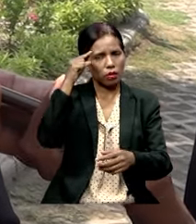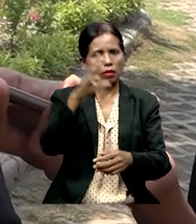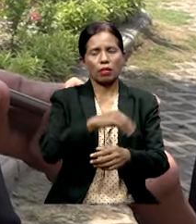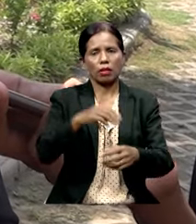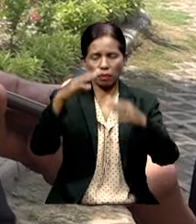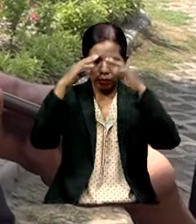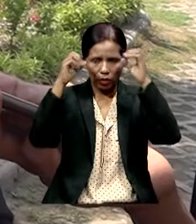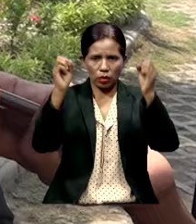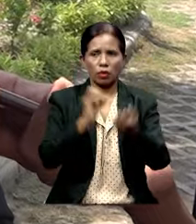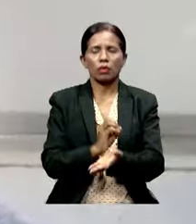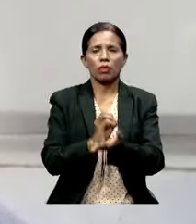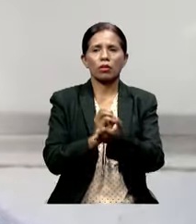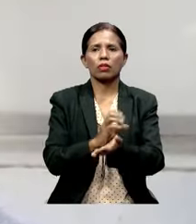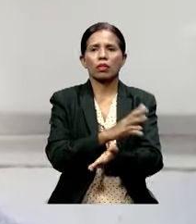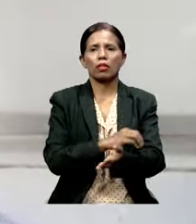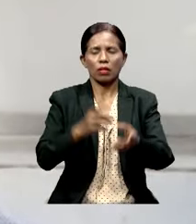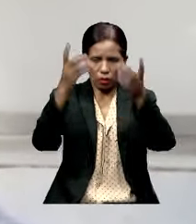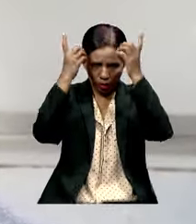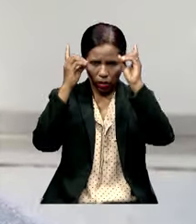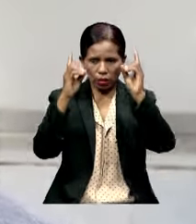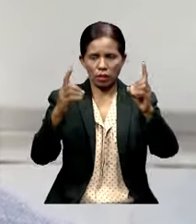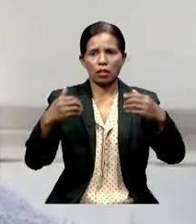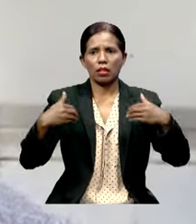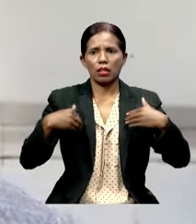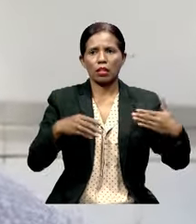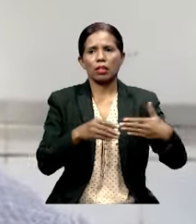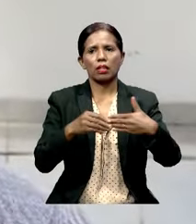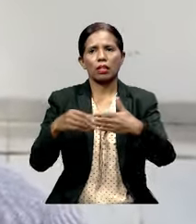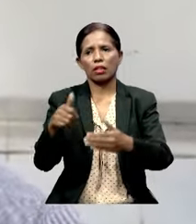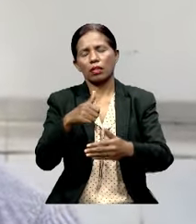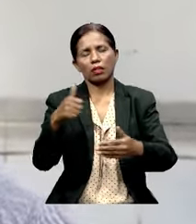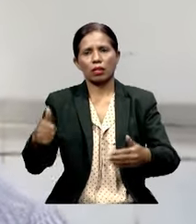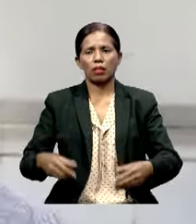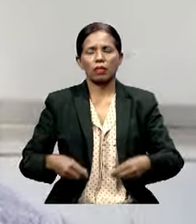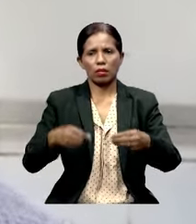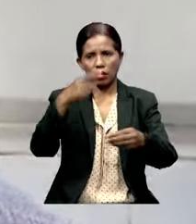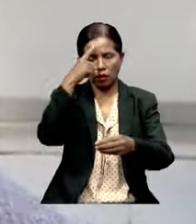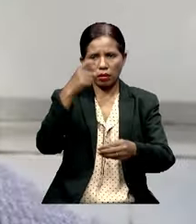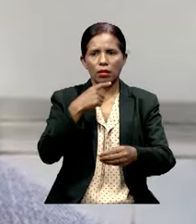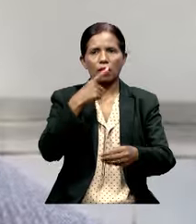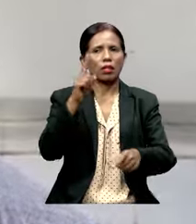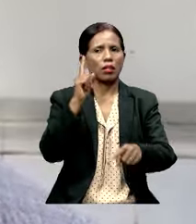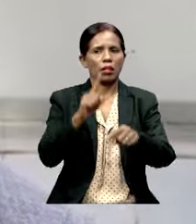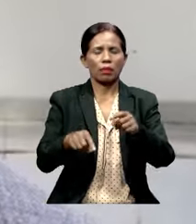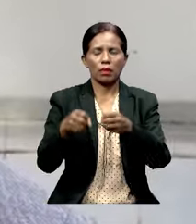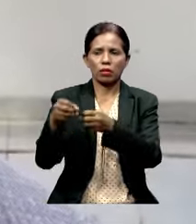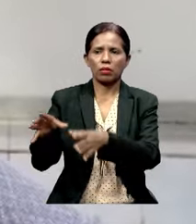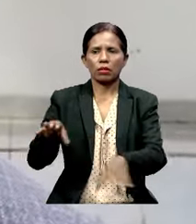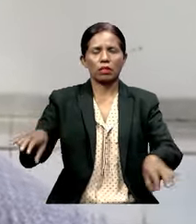presidente autorar Raiwania mandato termina bain hira iha ona líder seluk pebe mak substitui, tamane sugere atu labele abandona